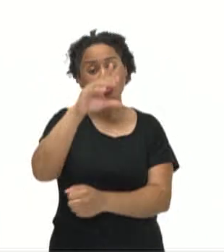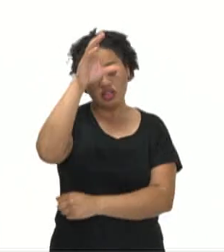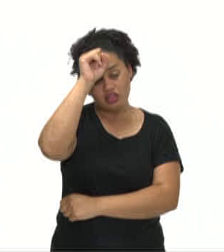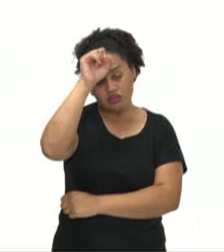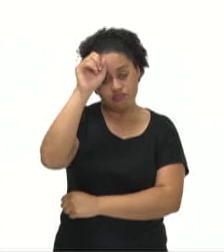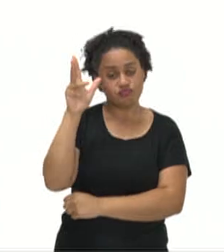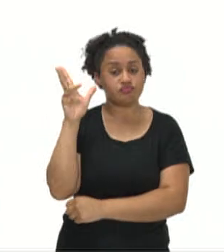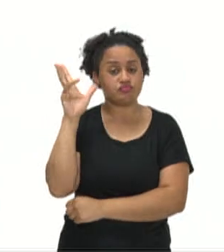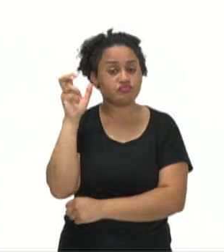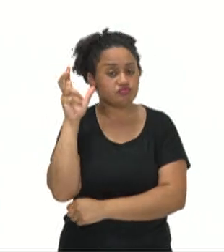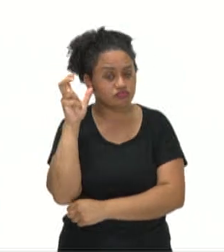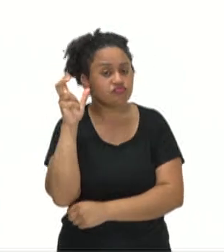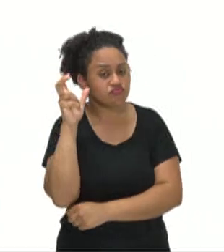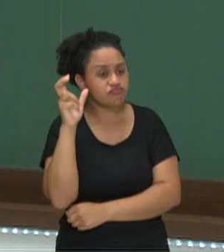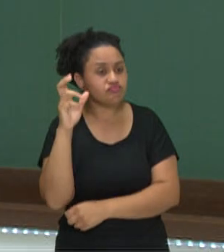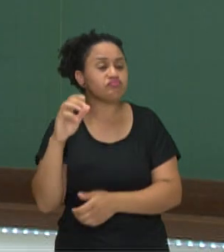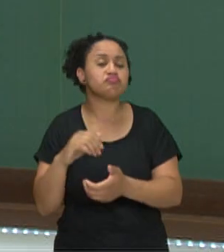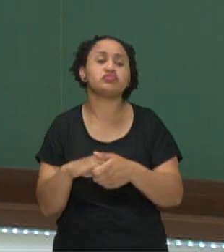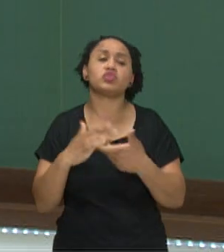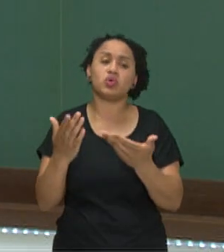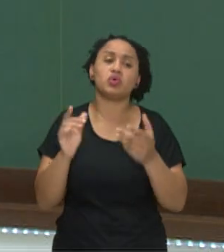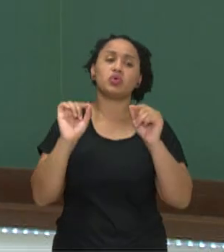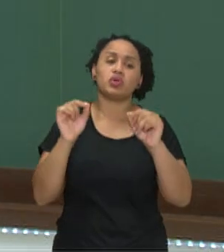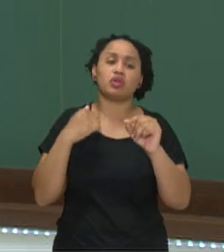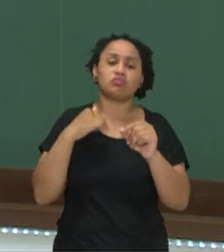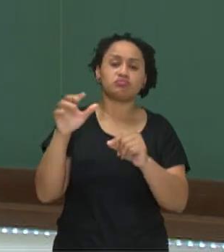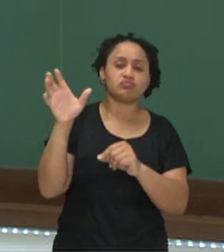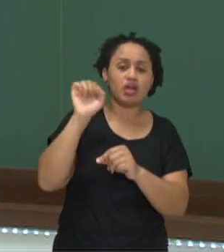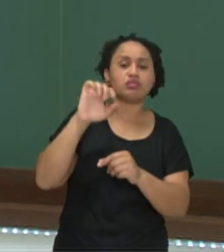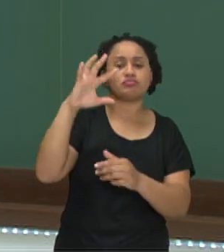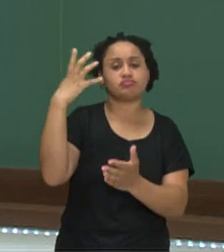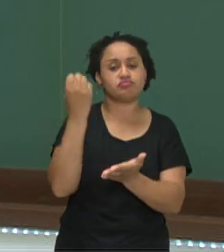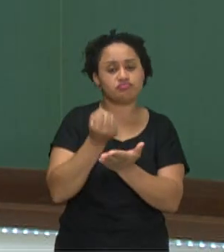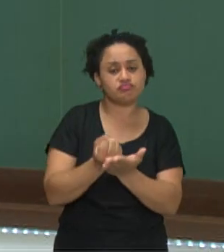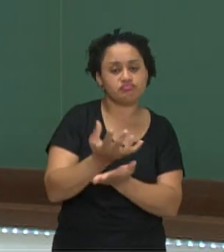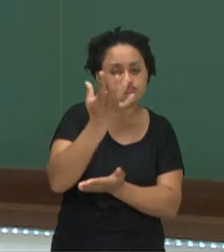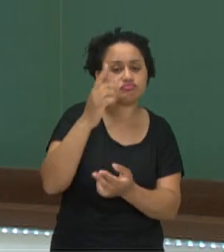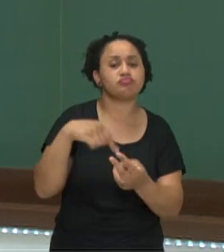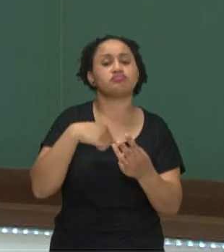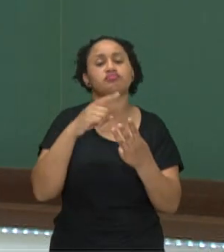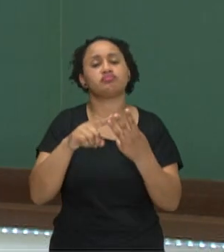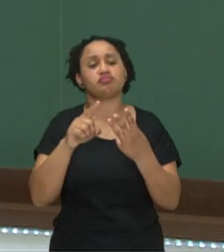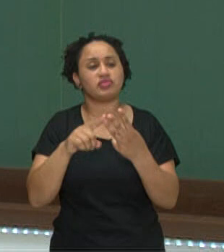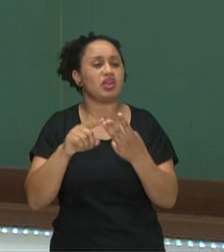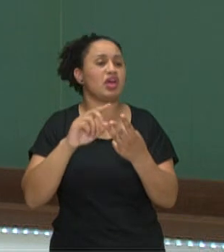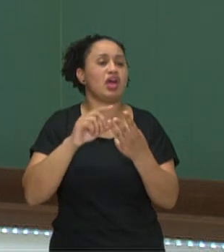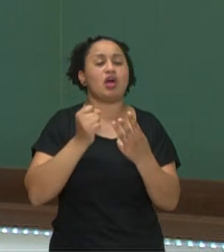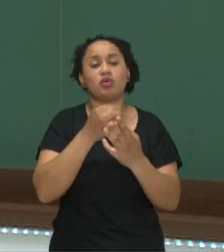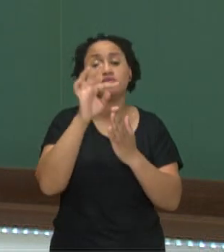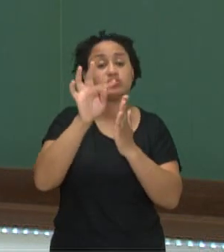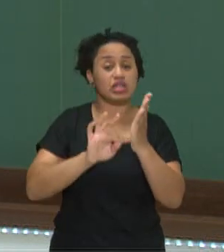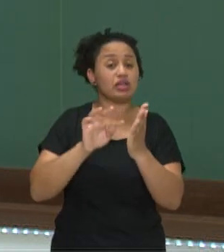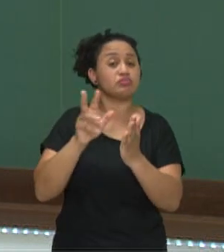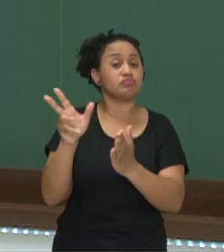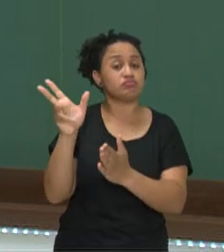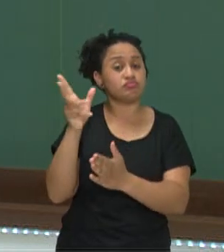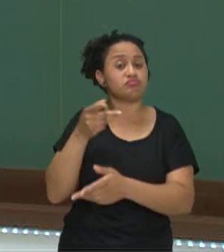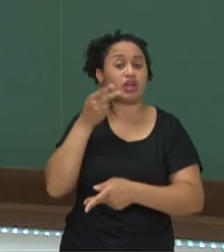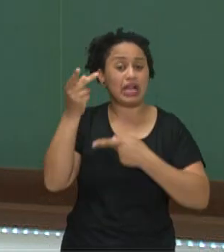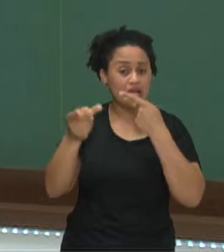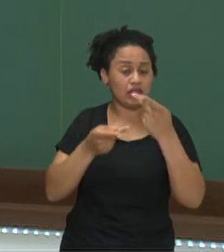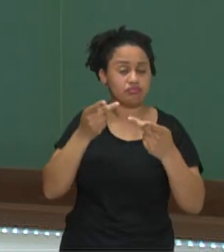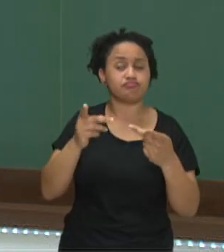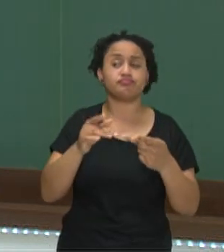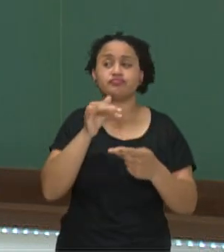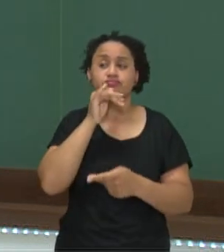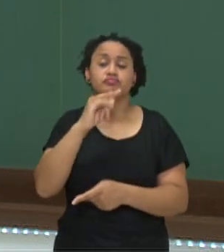aprendizagem auditiva, né? Através de áudio, podcast, webinar ou textos em áudio, né? Nós temos aí,